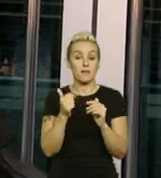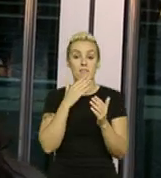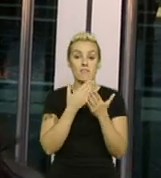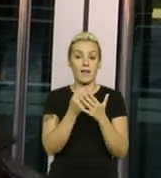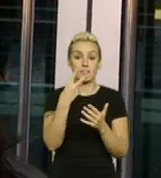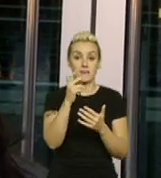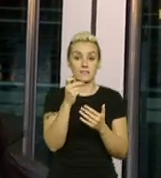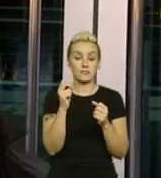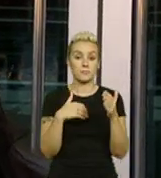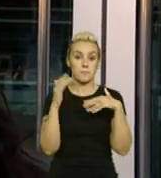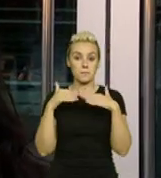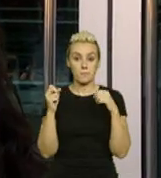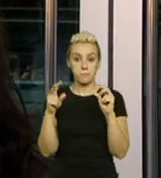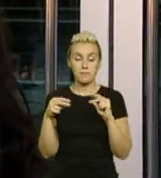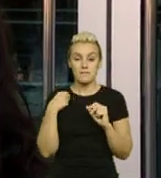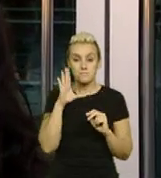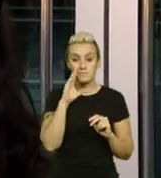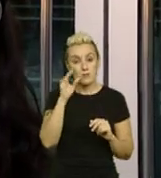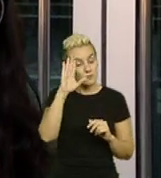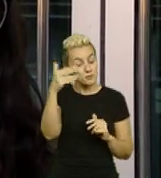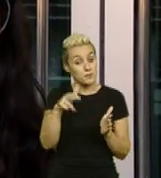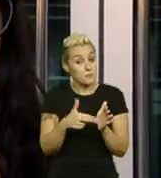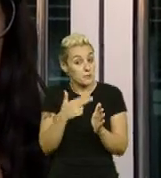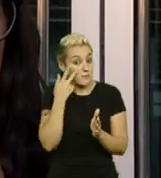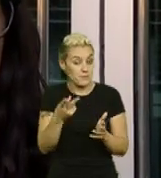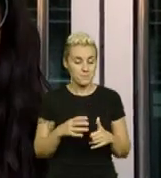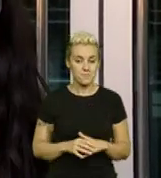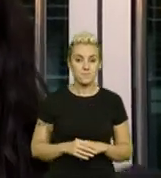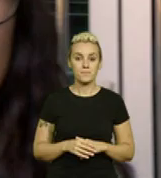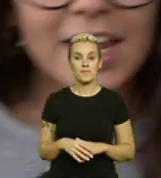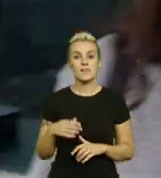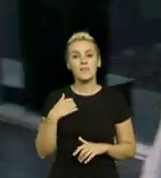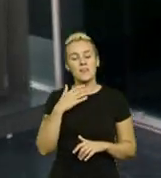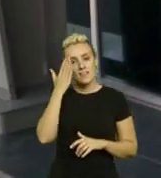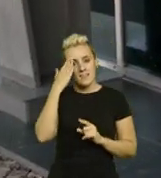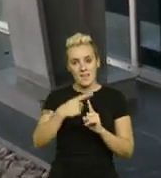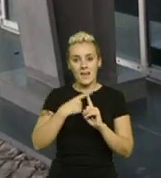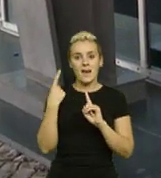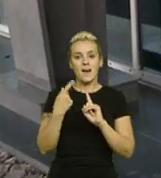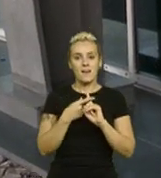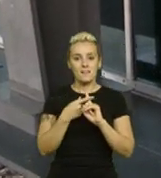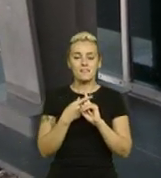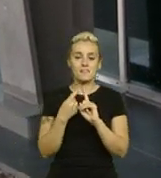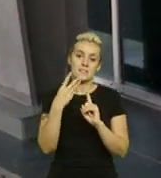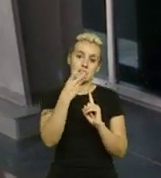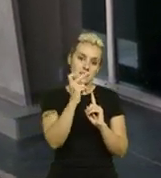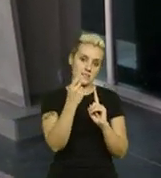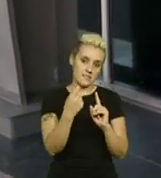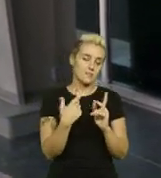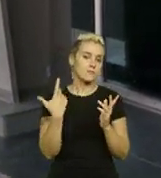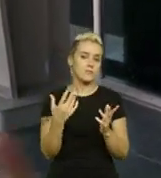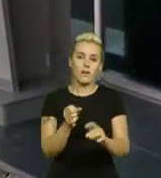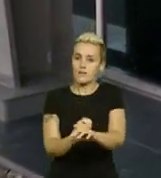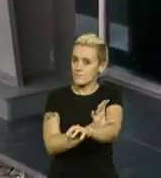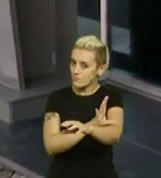com os três primeiros anos a não sair quanto ao futuro a própria meta eu acho que vai ser um ano cheio como 13